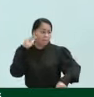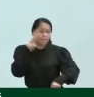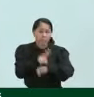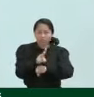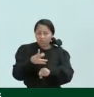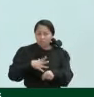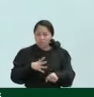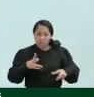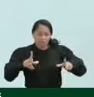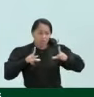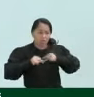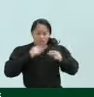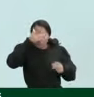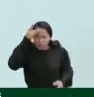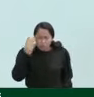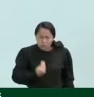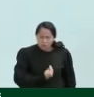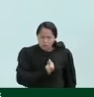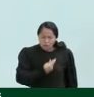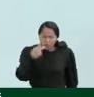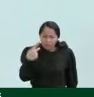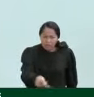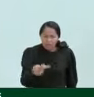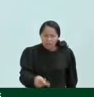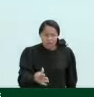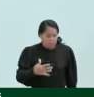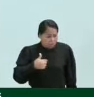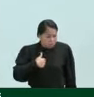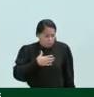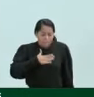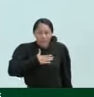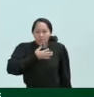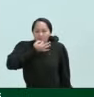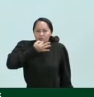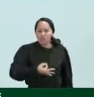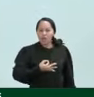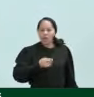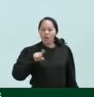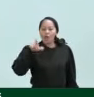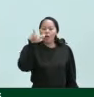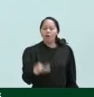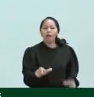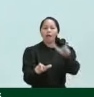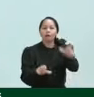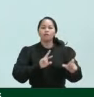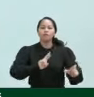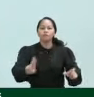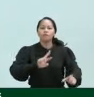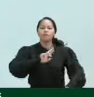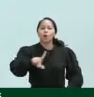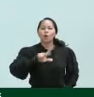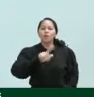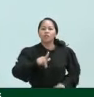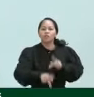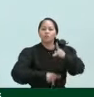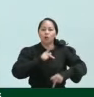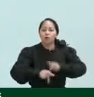interesses de quem mora na Amazônia e para mim ela não representa os povos